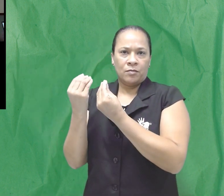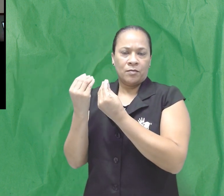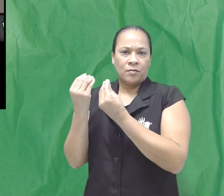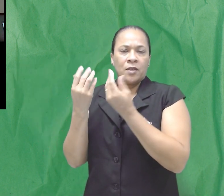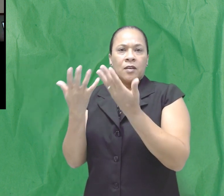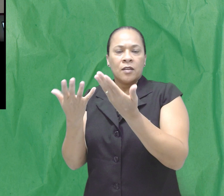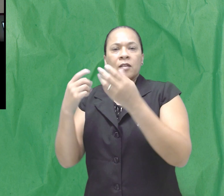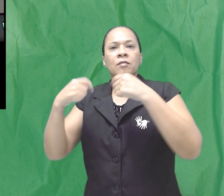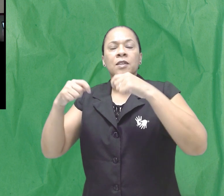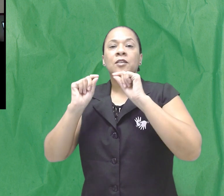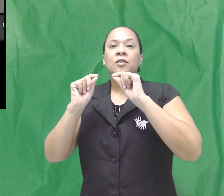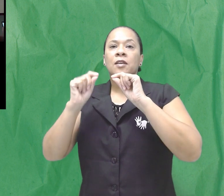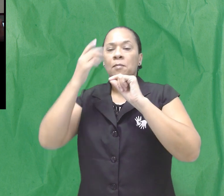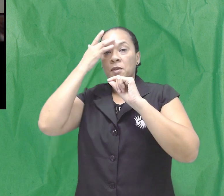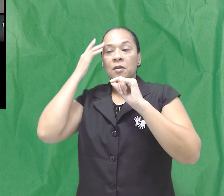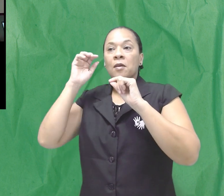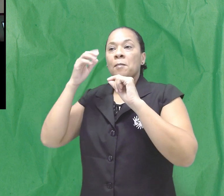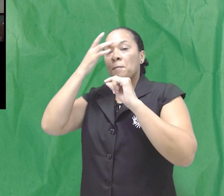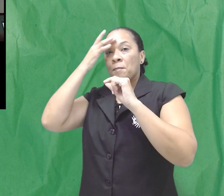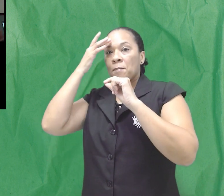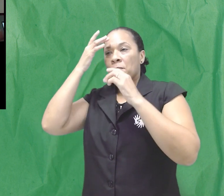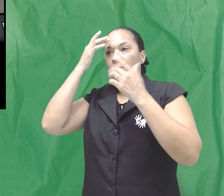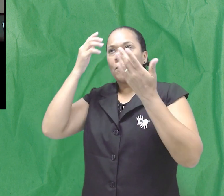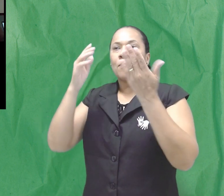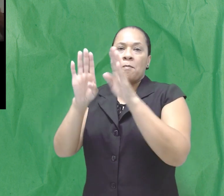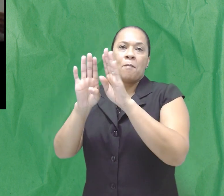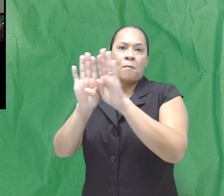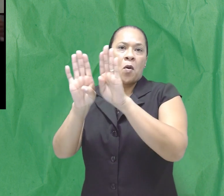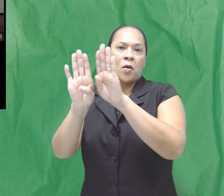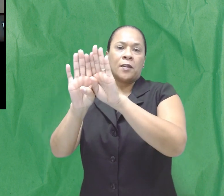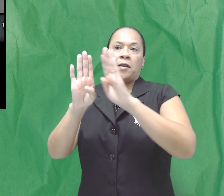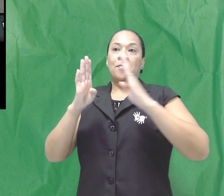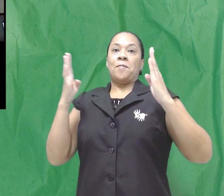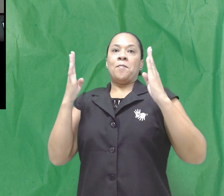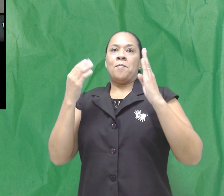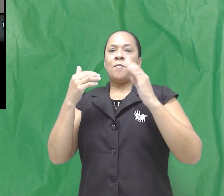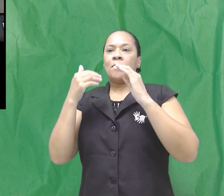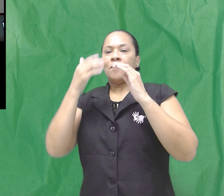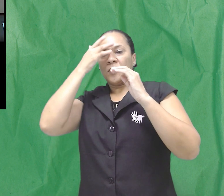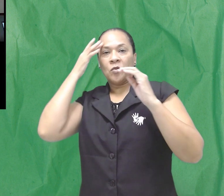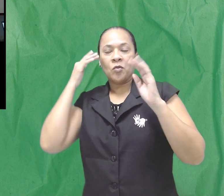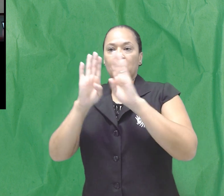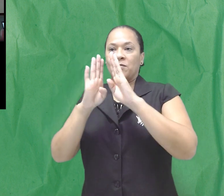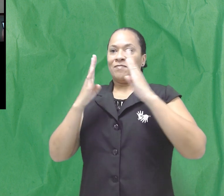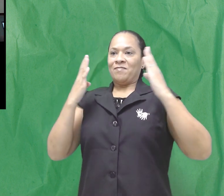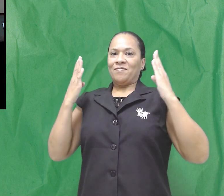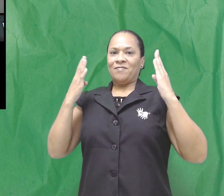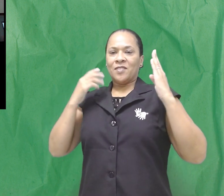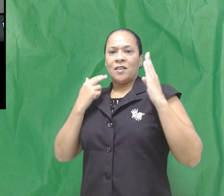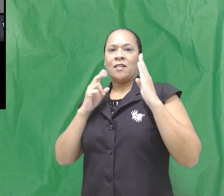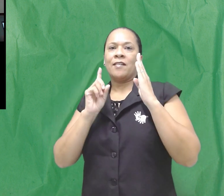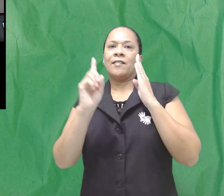é extremamente importante que essas portas abram para fora, pois numa eventualidade, né, de ter que